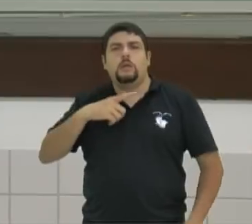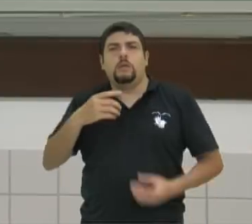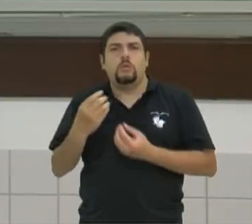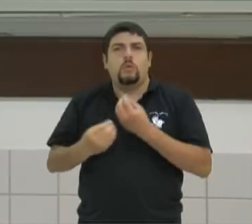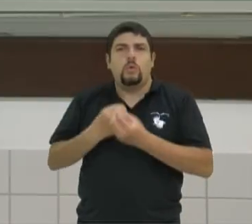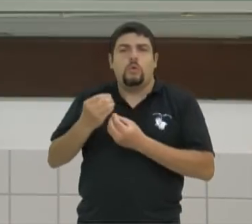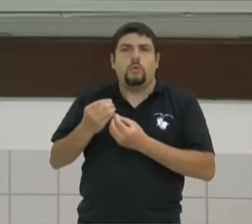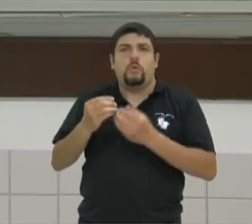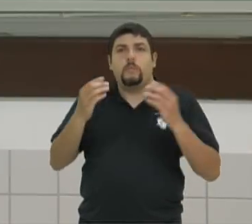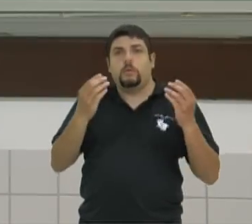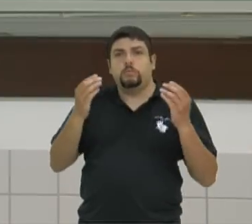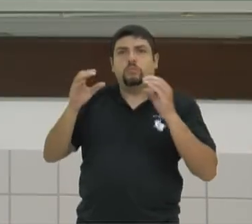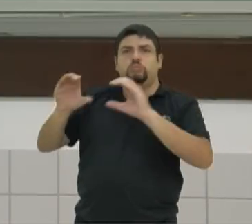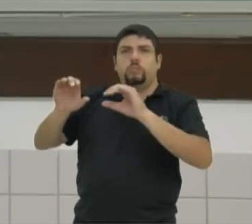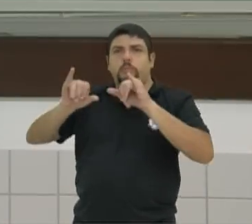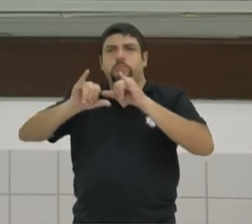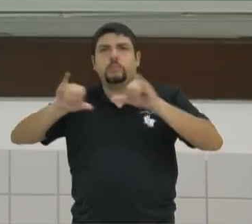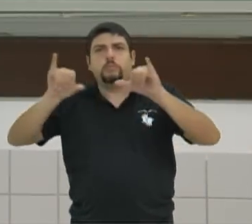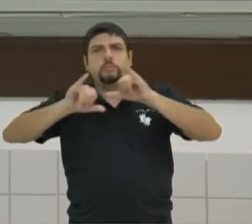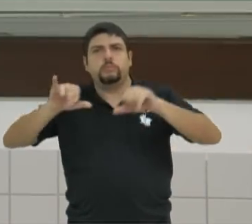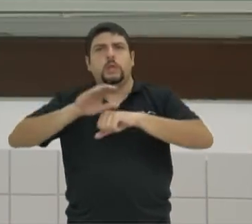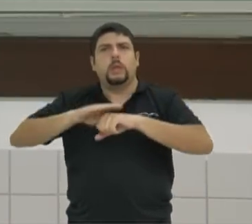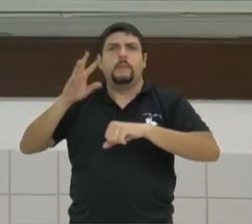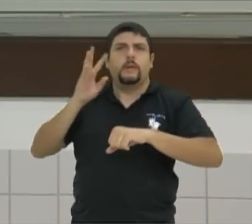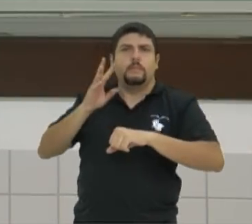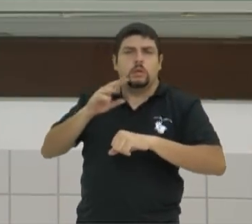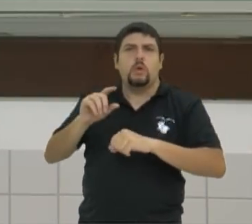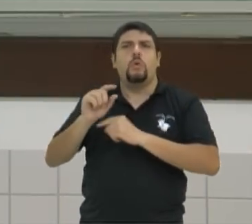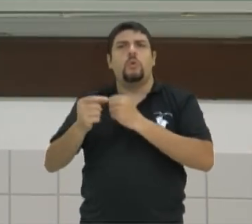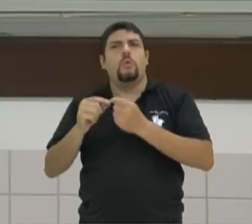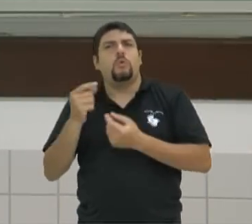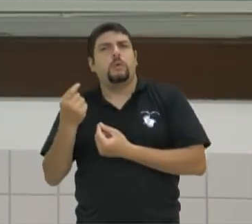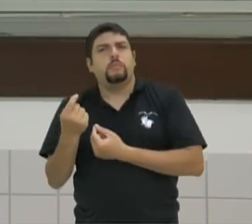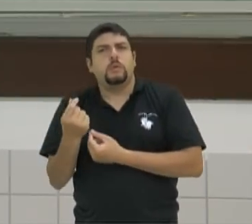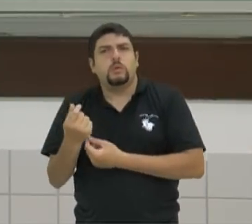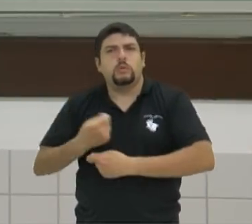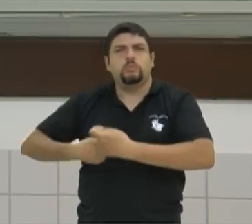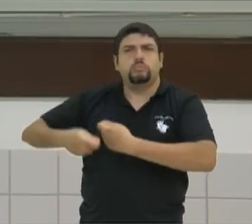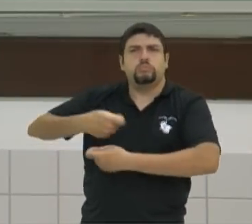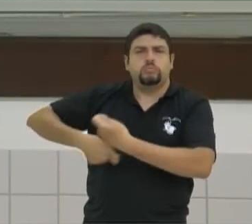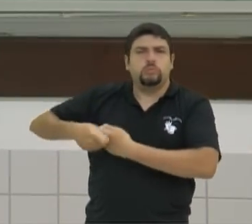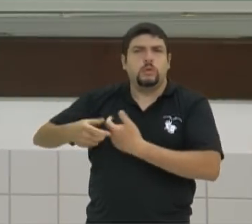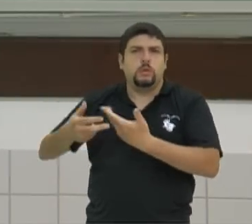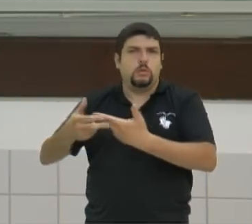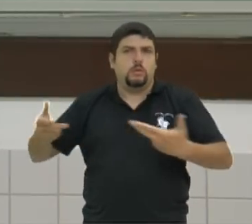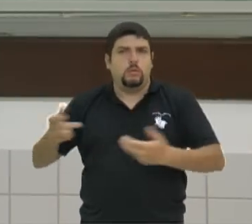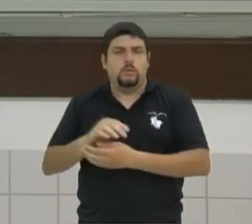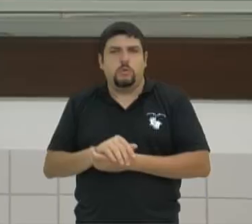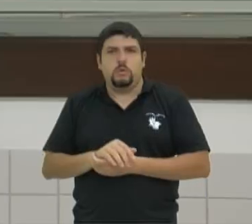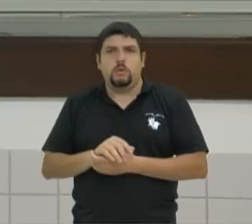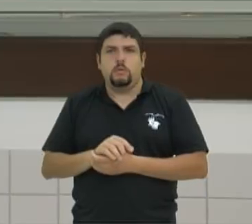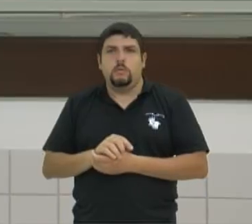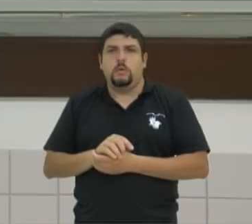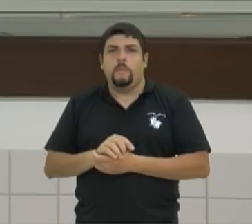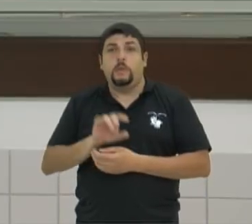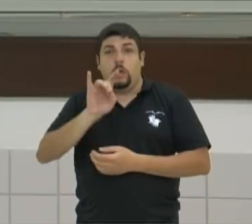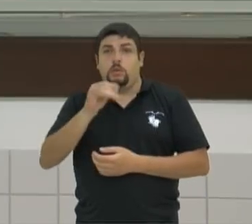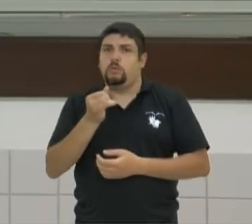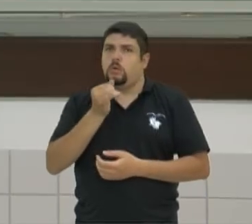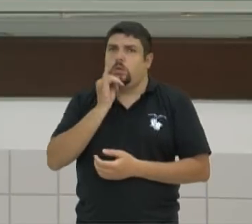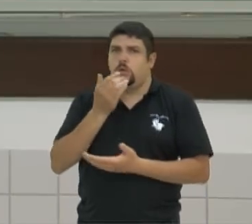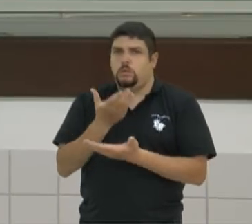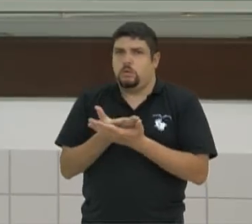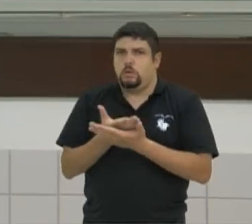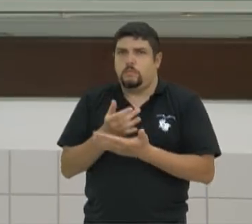os anúncios mais interessantes, que vai ter mais dinheiro envolvido, vai ter horários mais caros, assim por diante. Estou usando o Aula Paraná como exemplo,